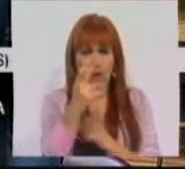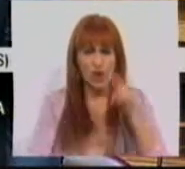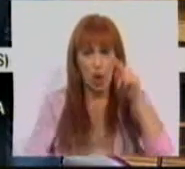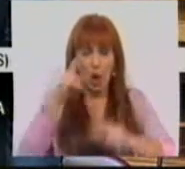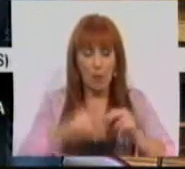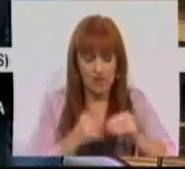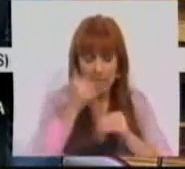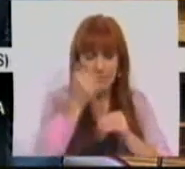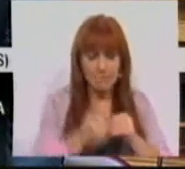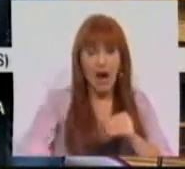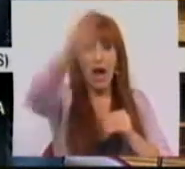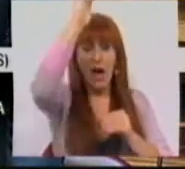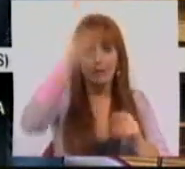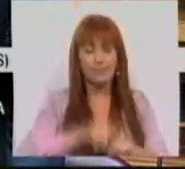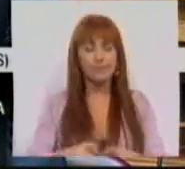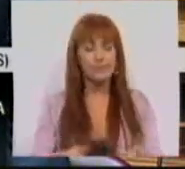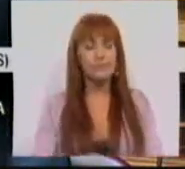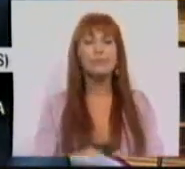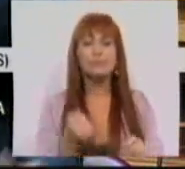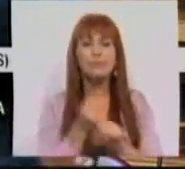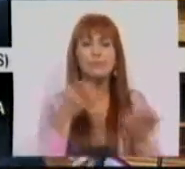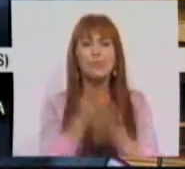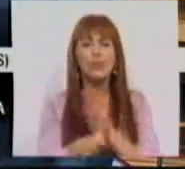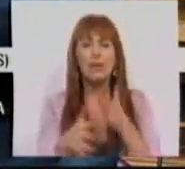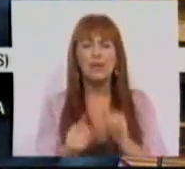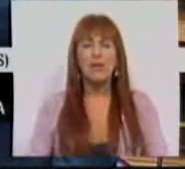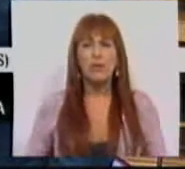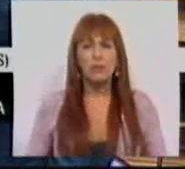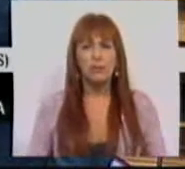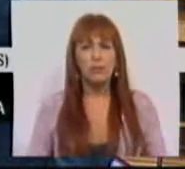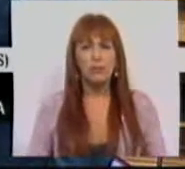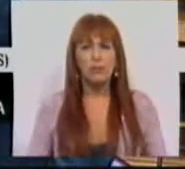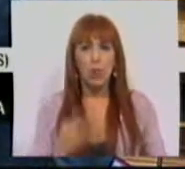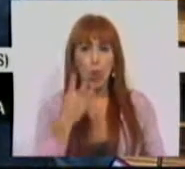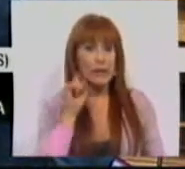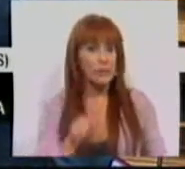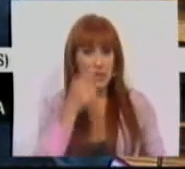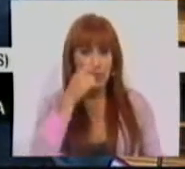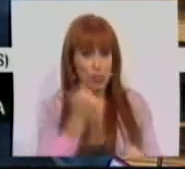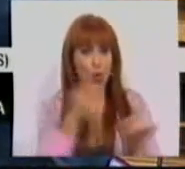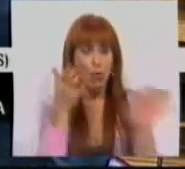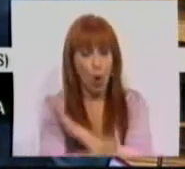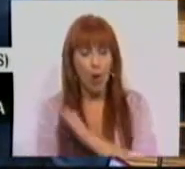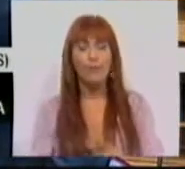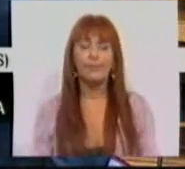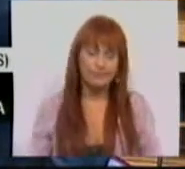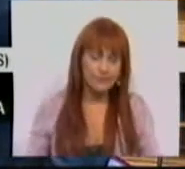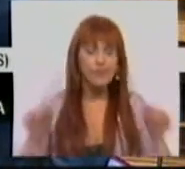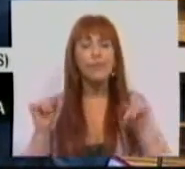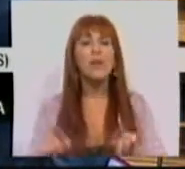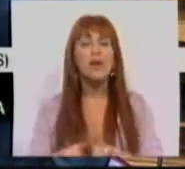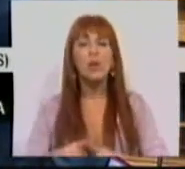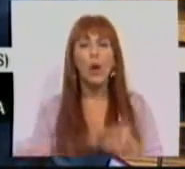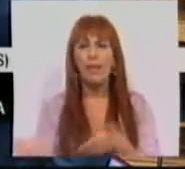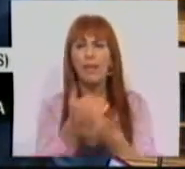obras irão decorrer, a criar será de cerca de 4 mil. Ora, isto